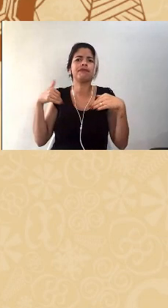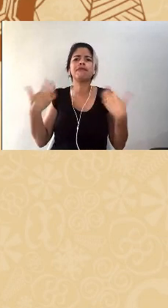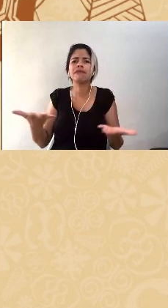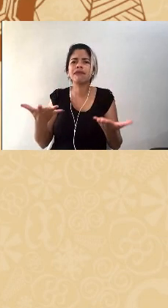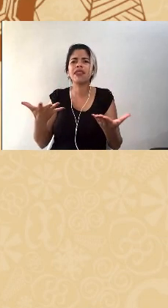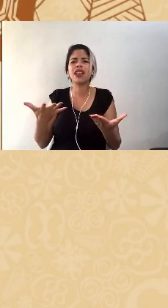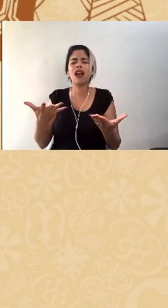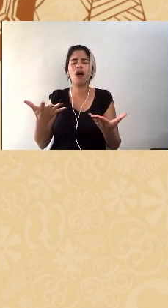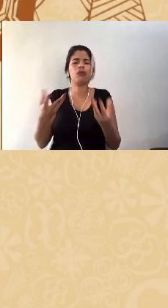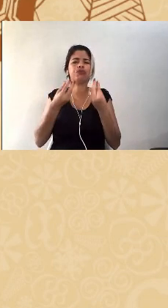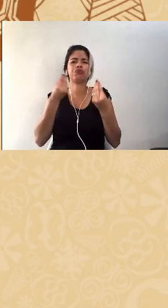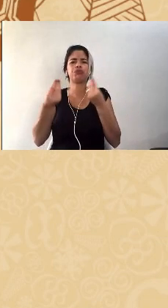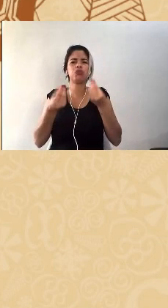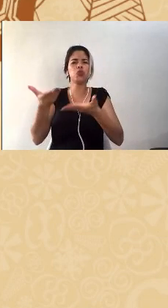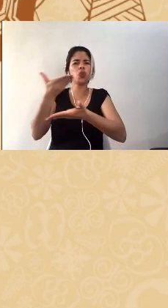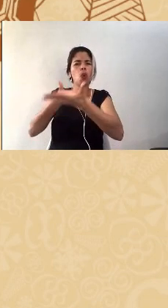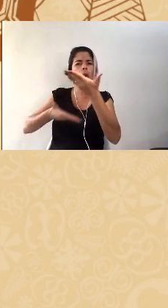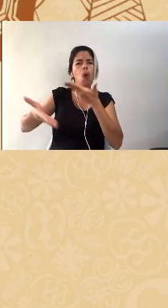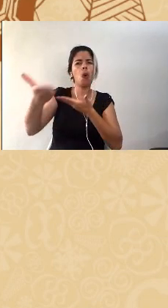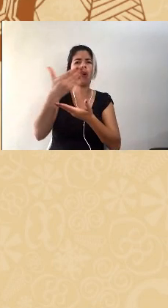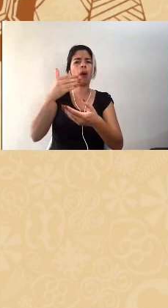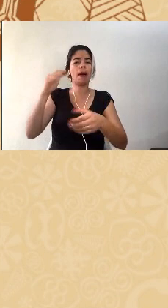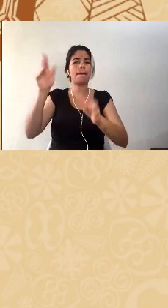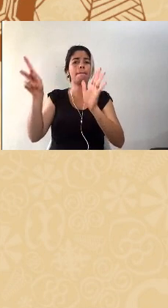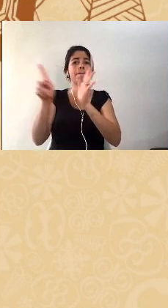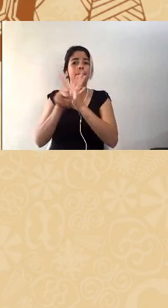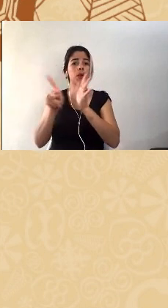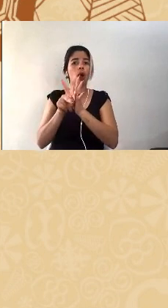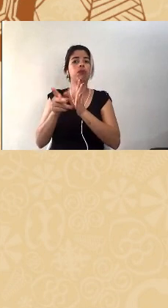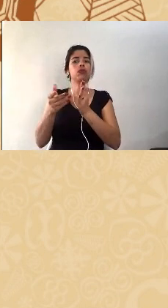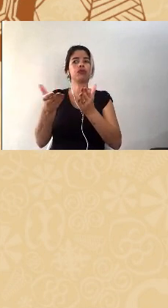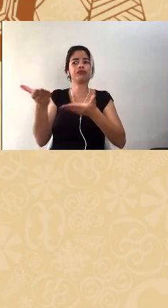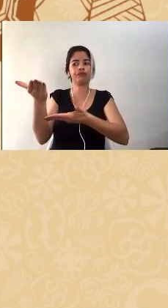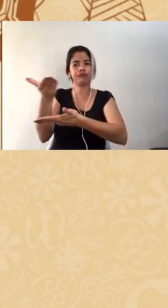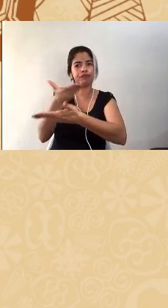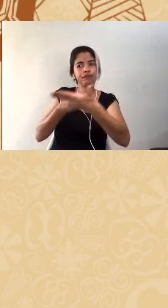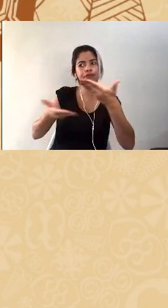né, interseccional, desse lugar cruzado, né, onde